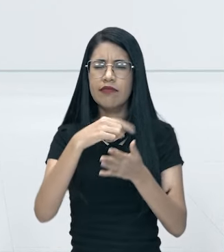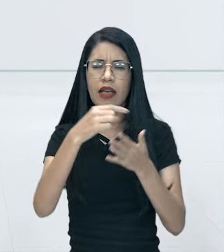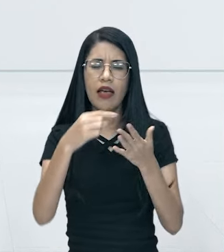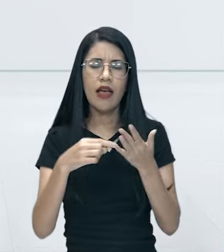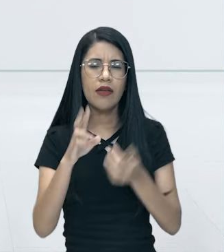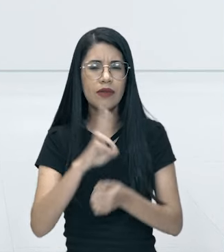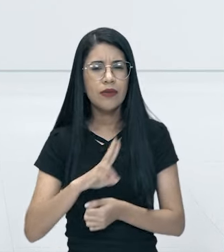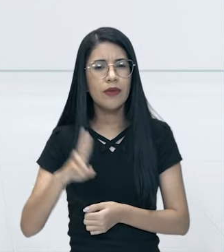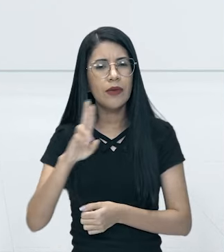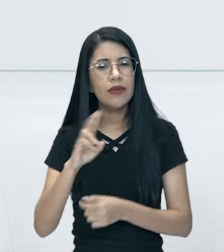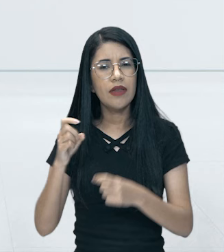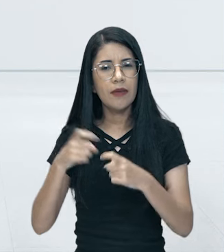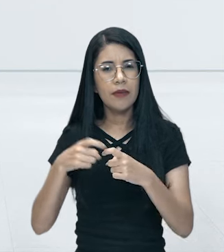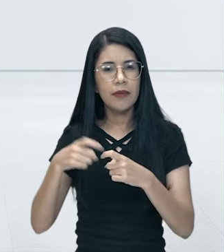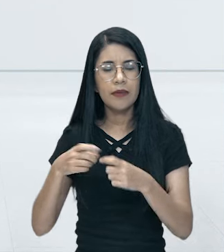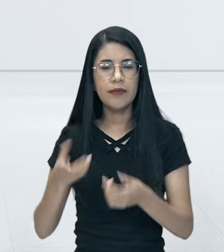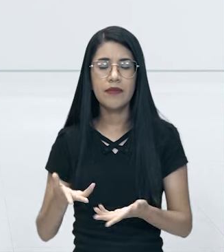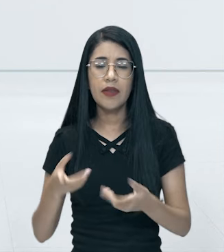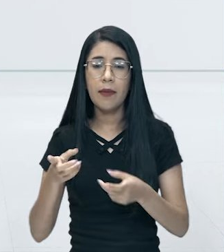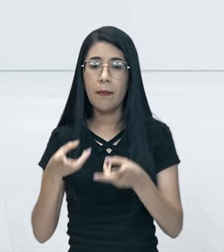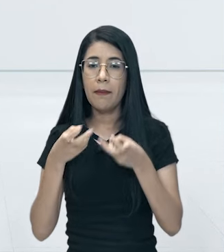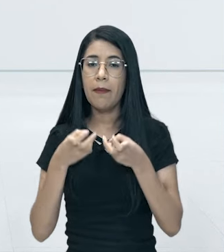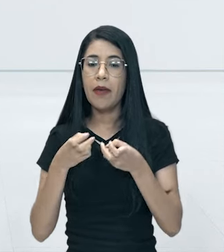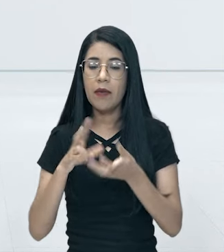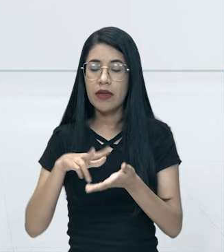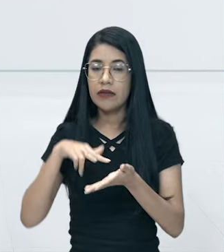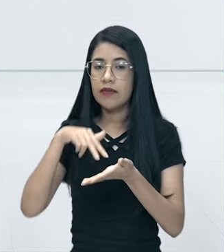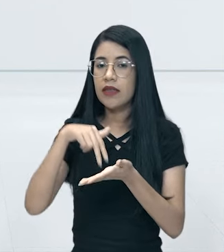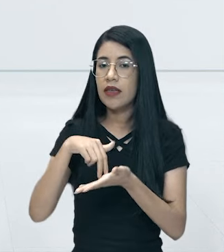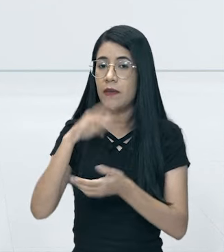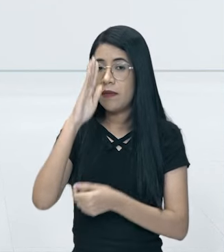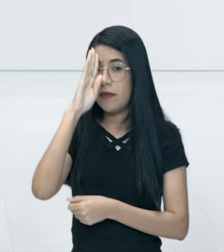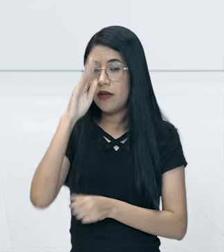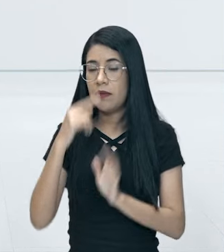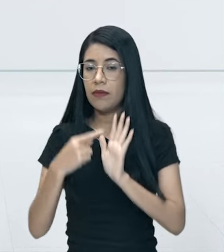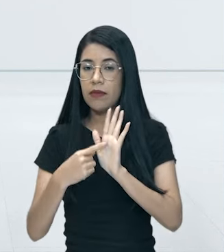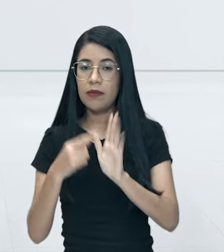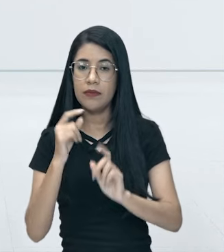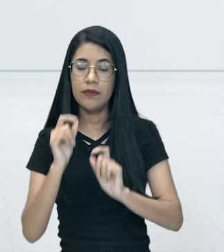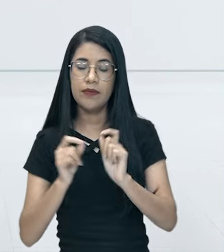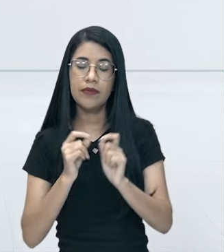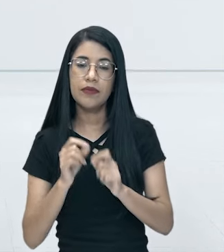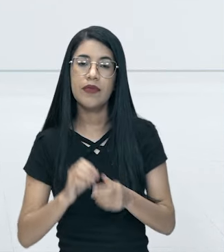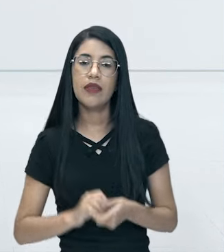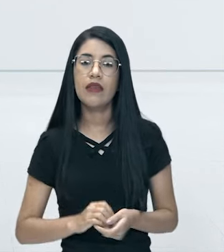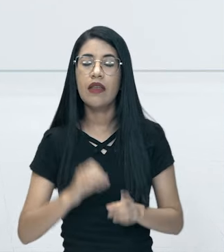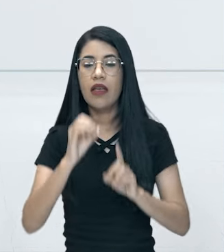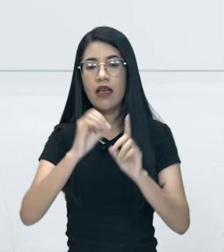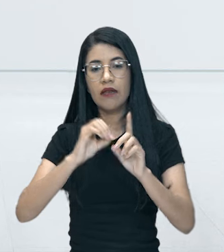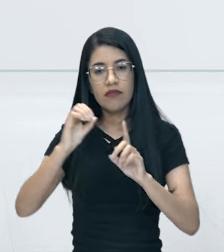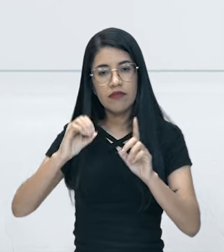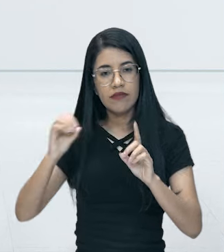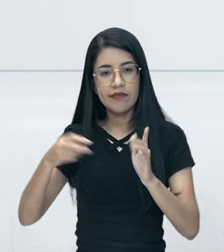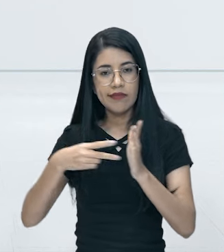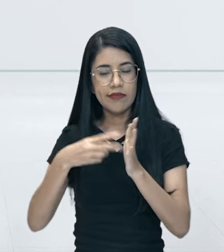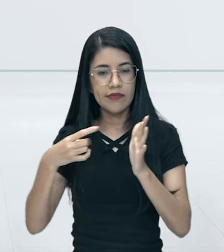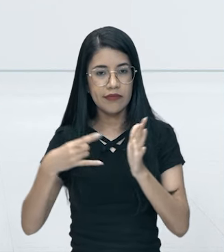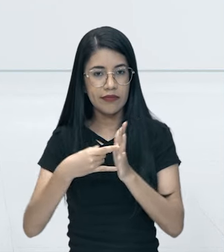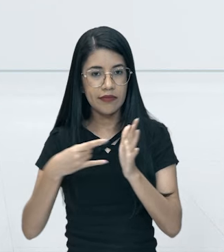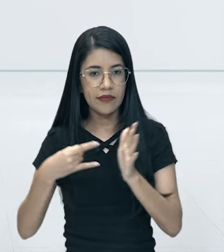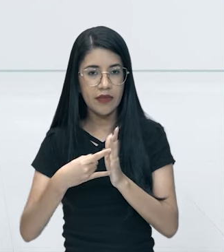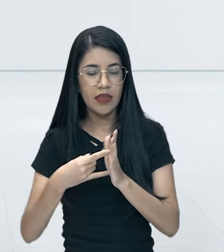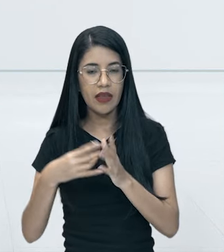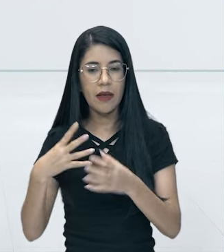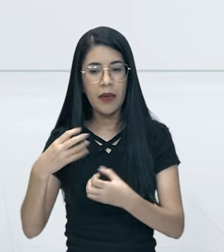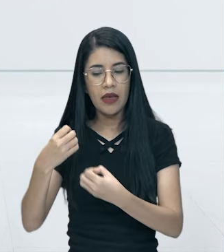Vejam que estamos aqui principalmente para mostrar que as ondas eletromagnéticas, as